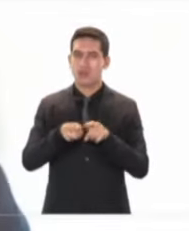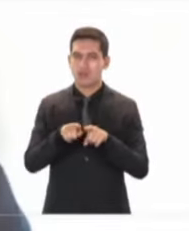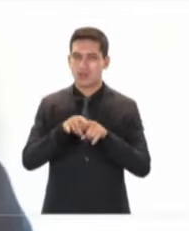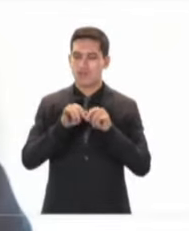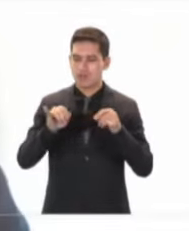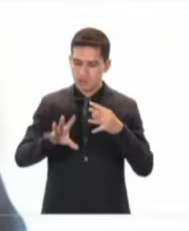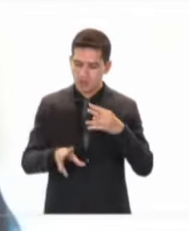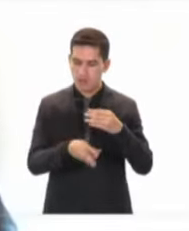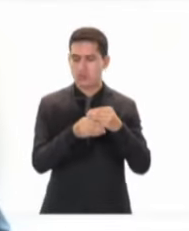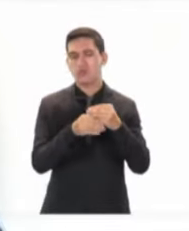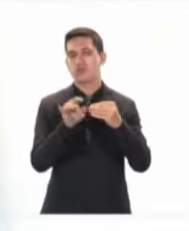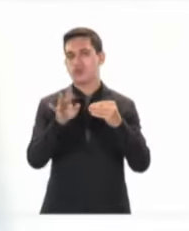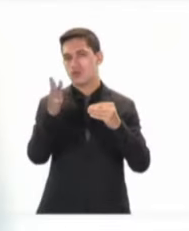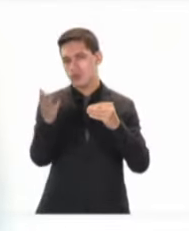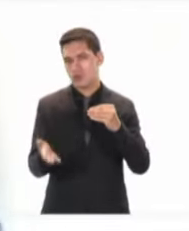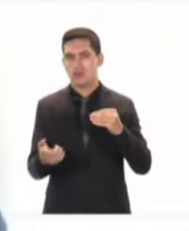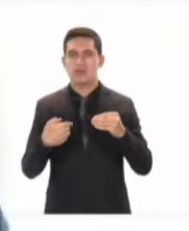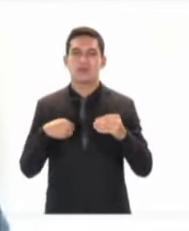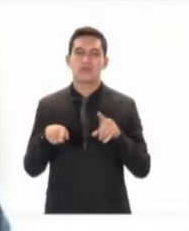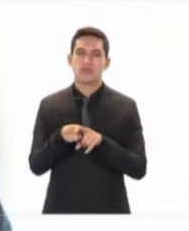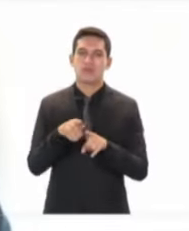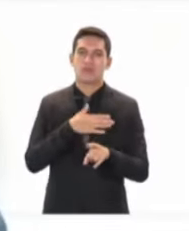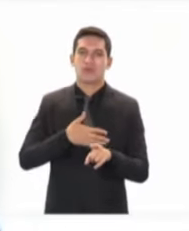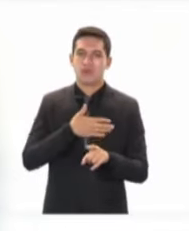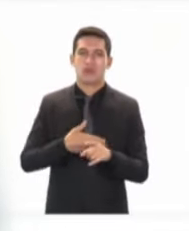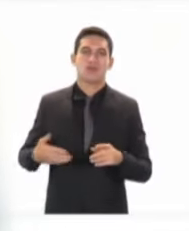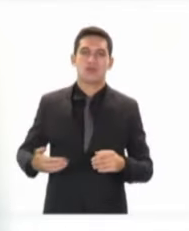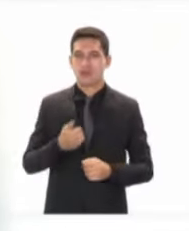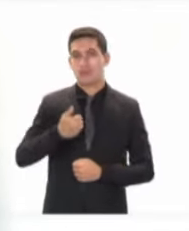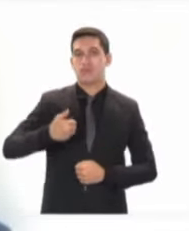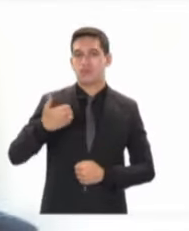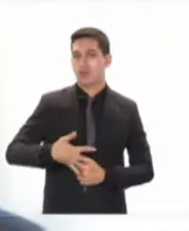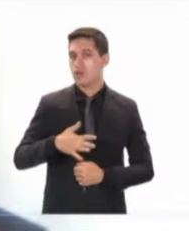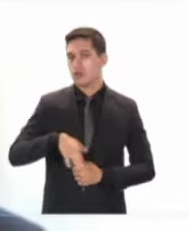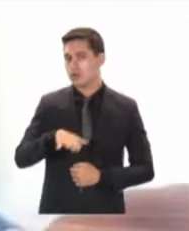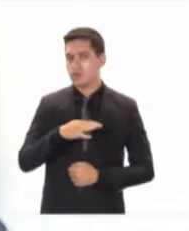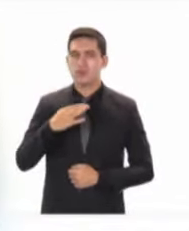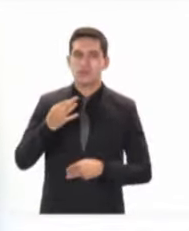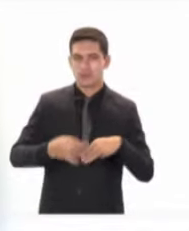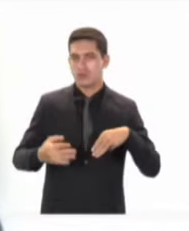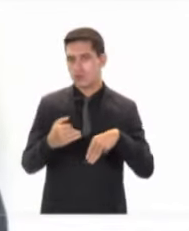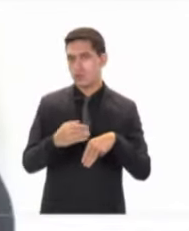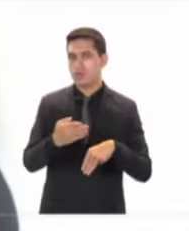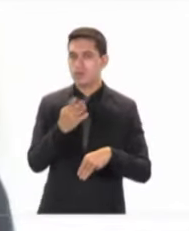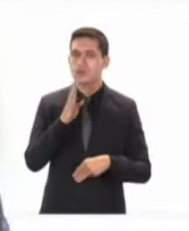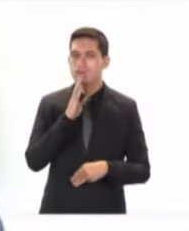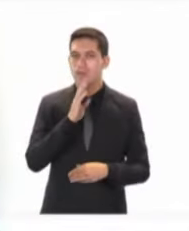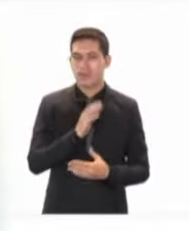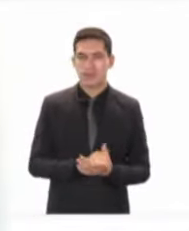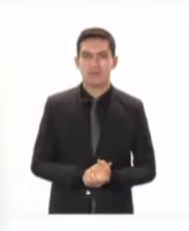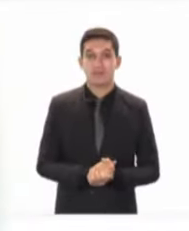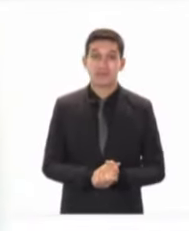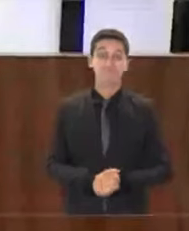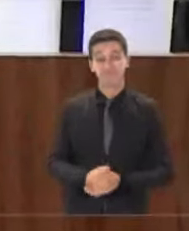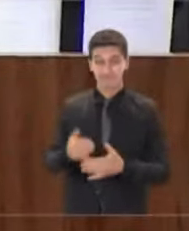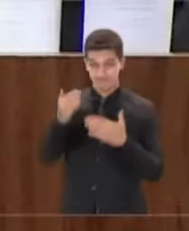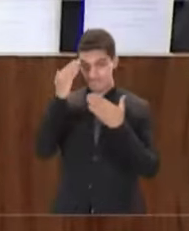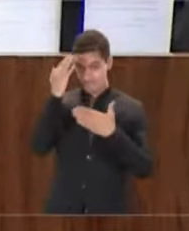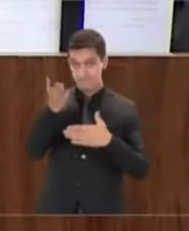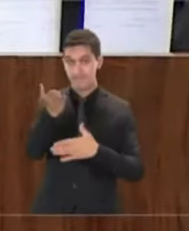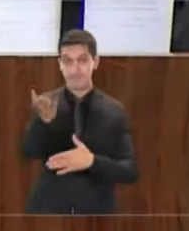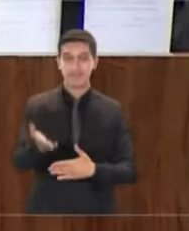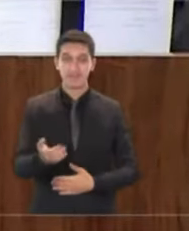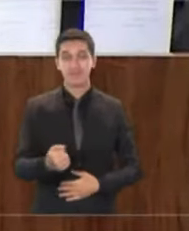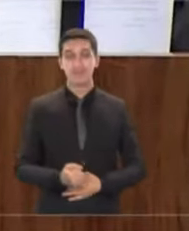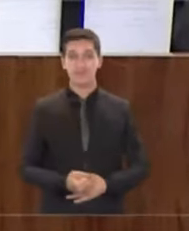voto complementar, senhor presidente, e eu queria trazer aqui para a cognição dos ministros que participam dessa votação. Agradeço,